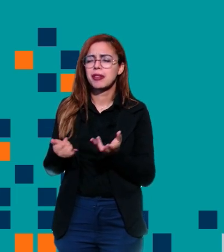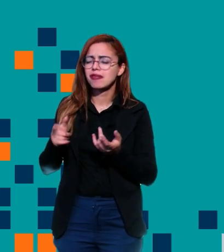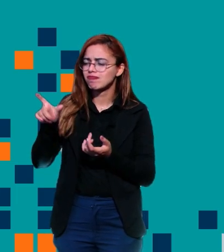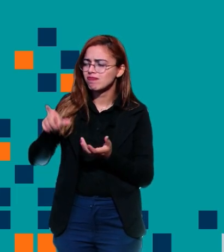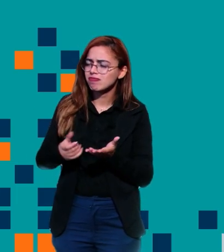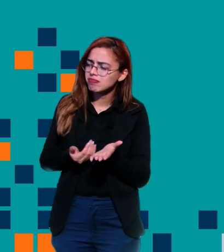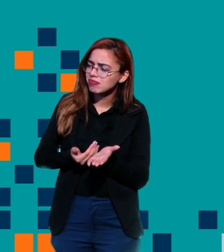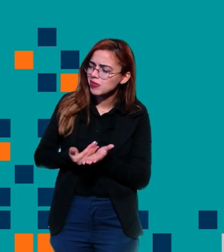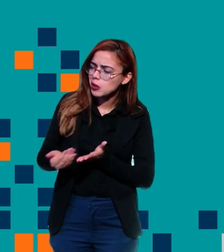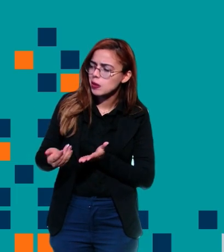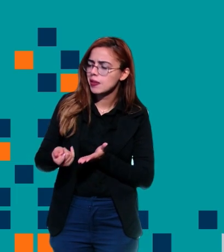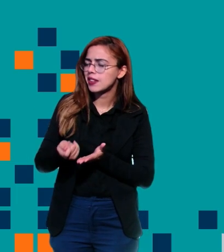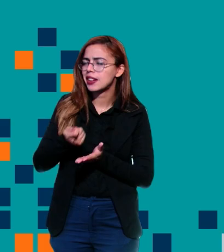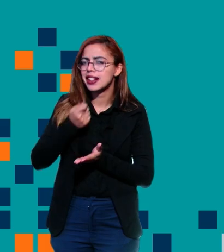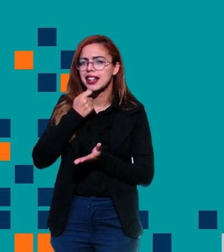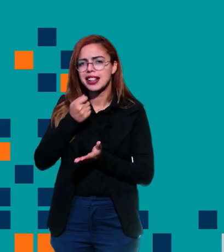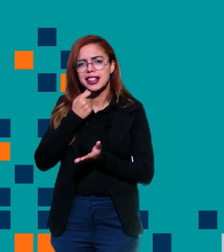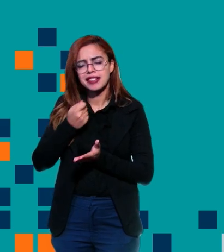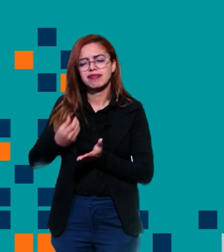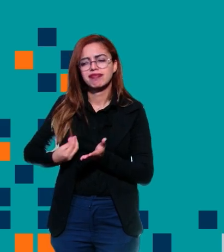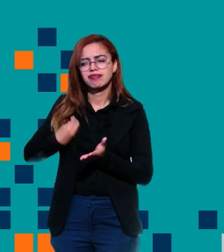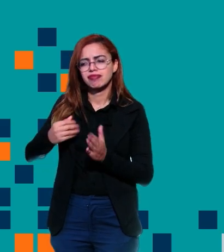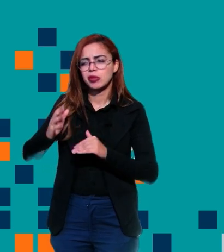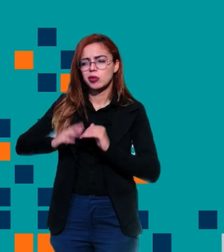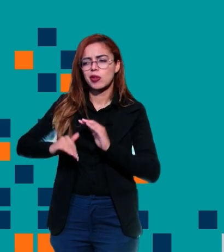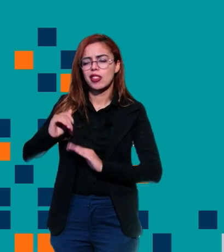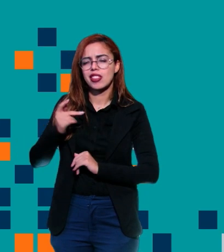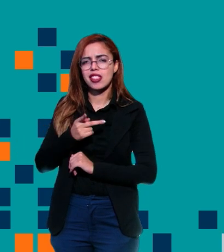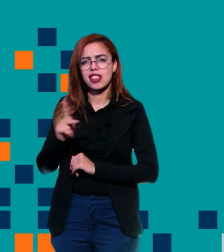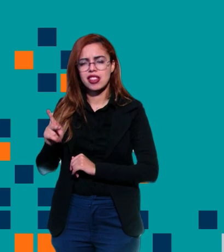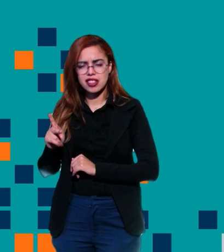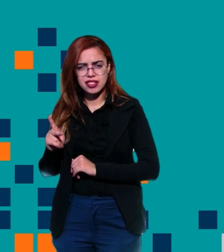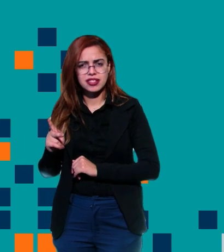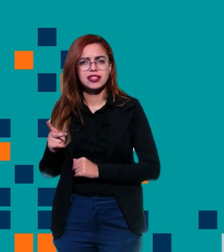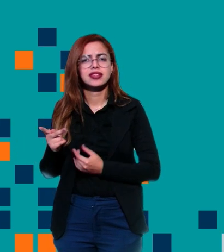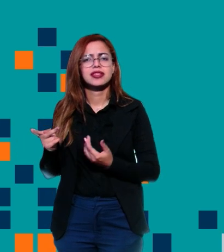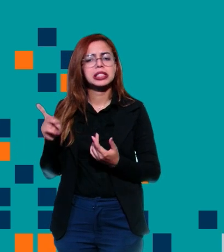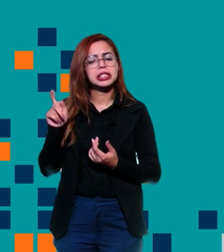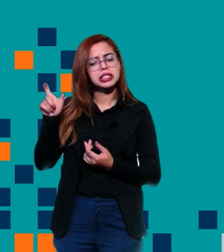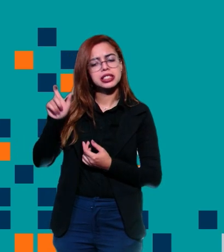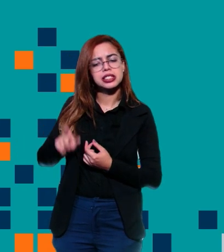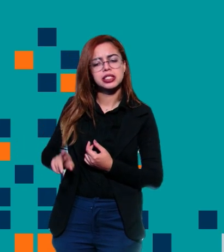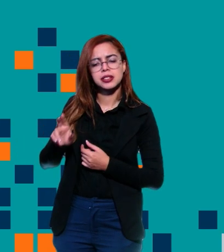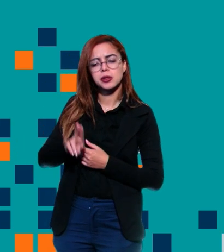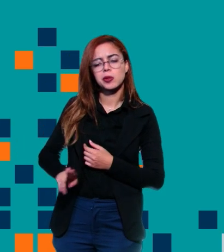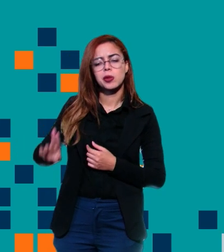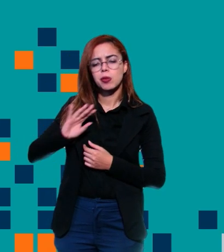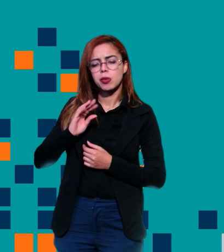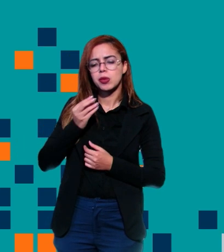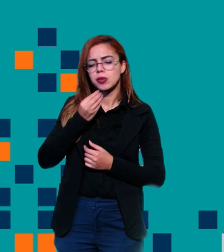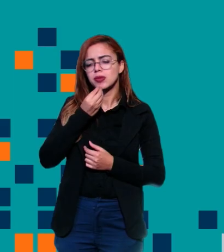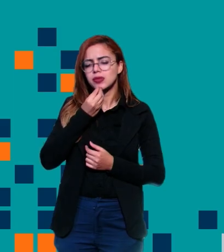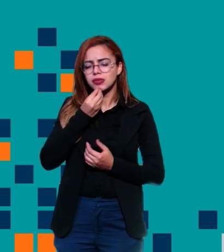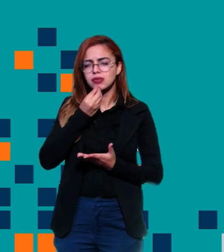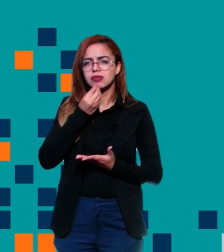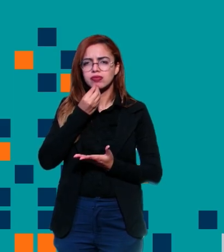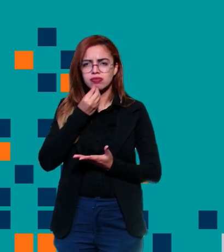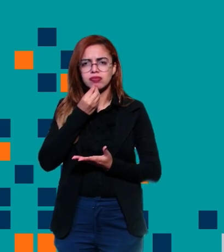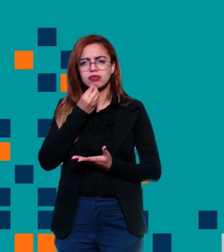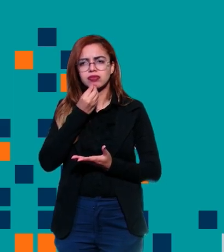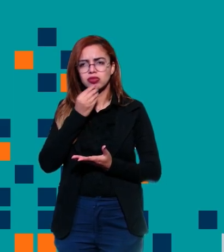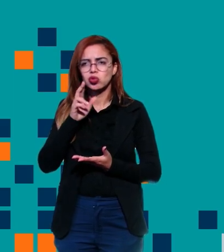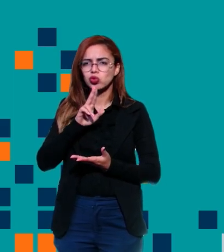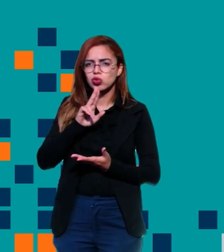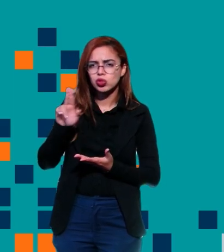começando a carreira profissional dele, né? Ele usou essa oportunidade que, pelo